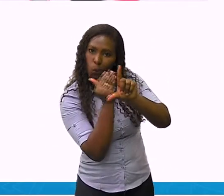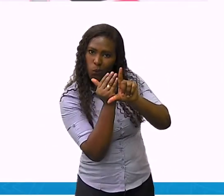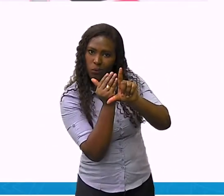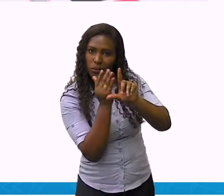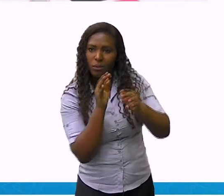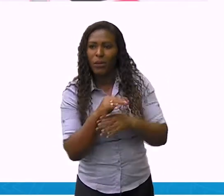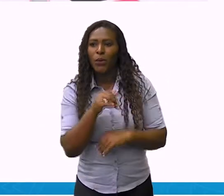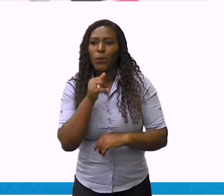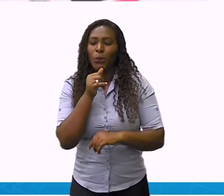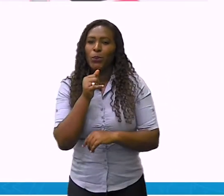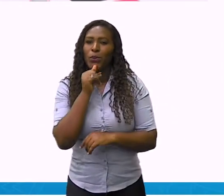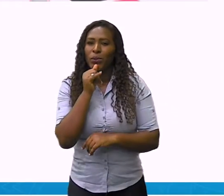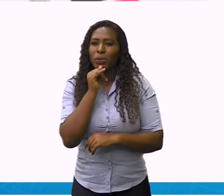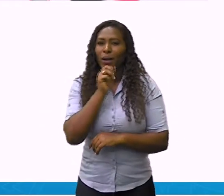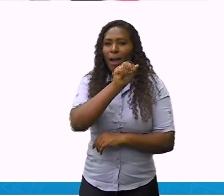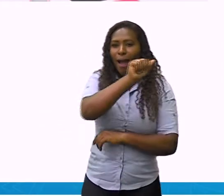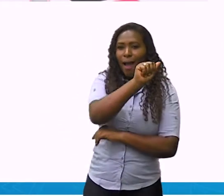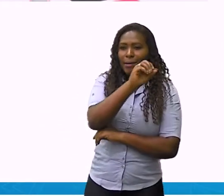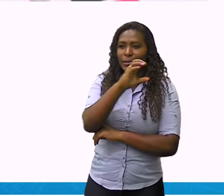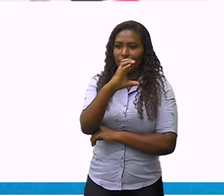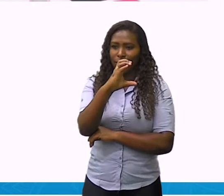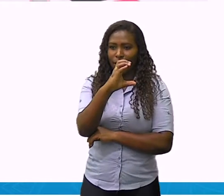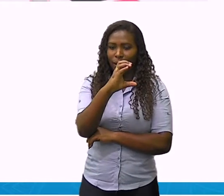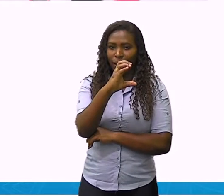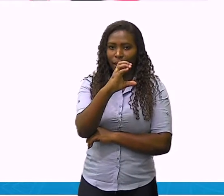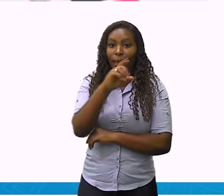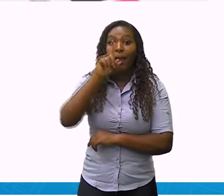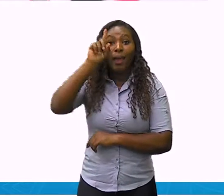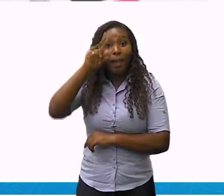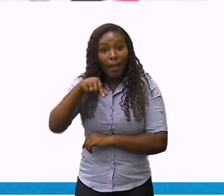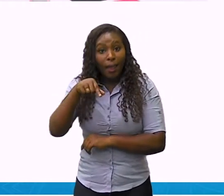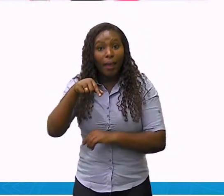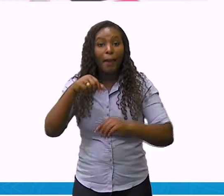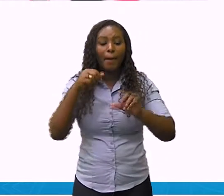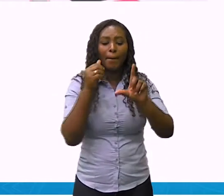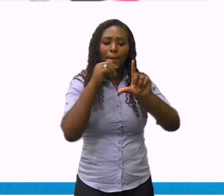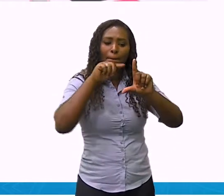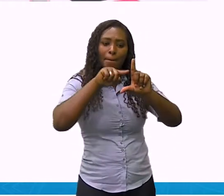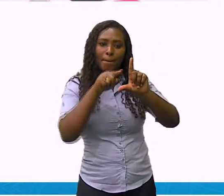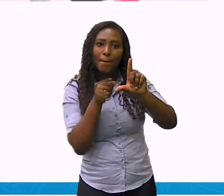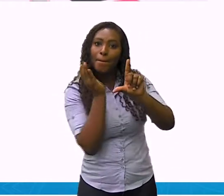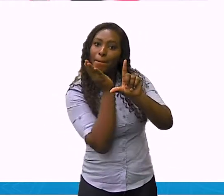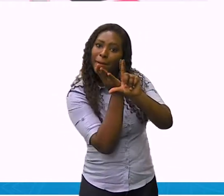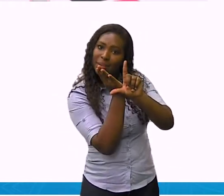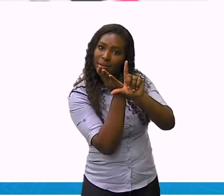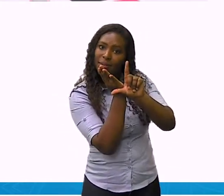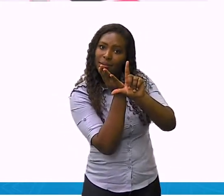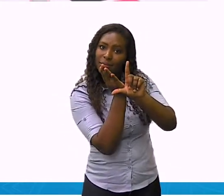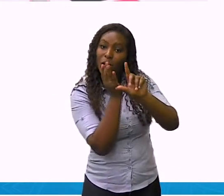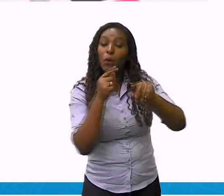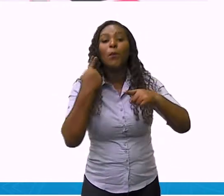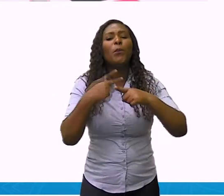ela é bissetriz deste ângulo aqui, ó. Aqui também ela é bissetriz do ângulo C.